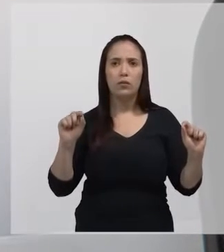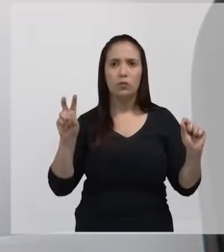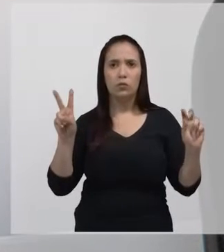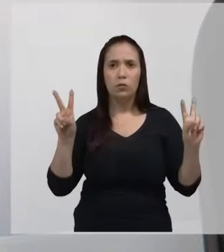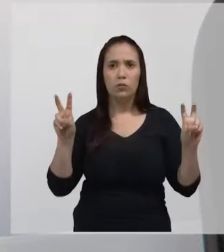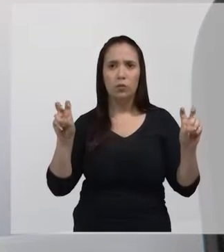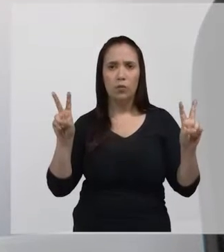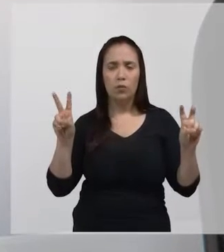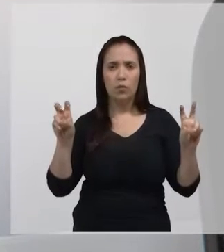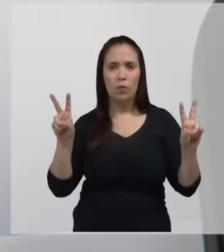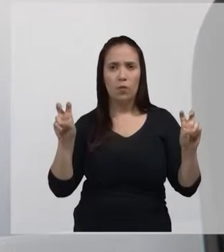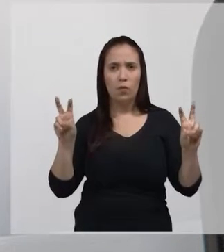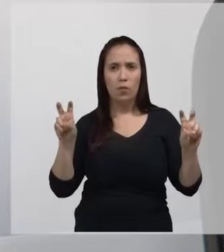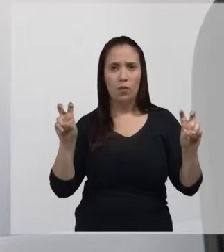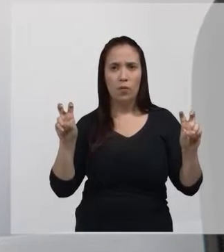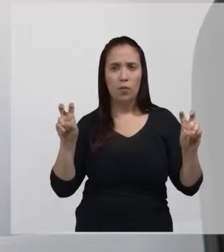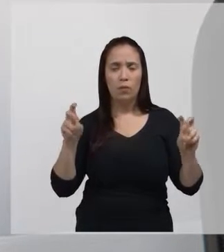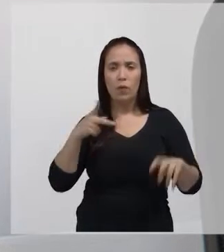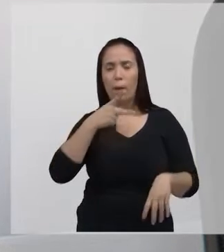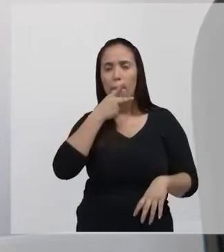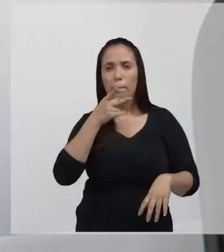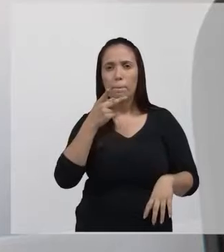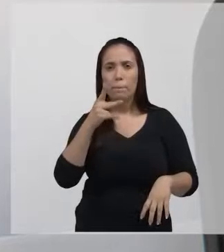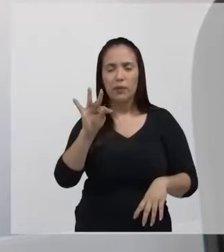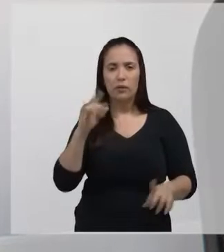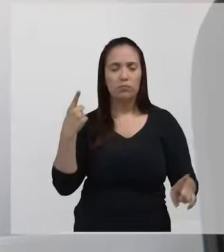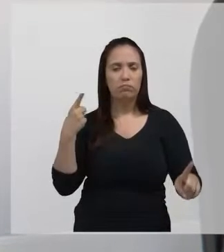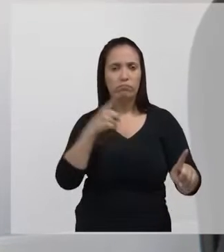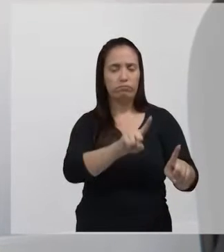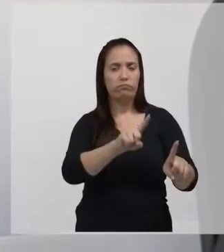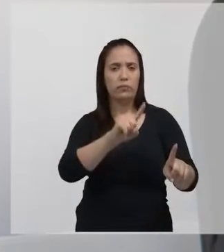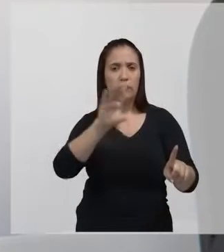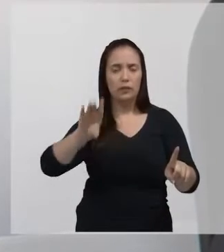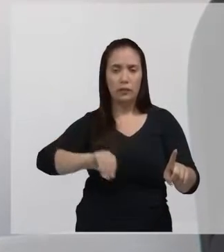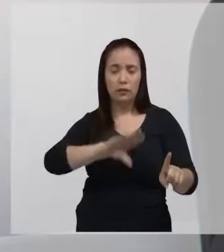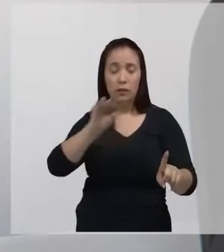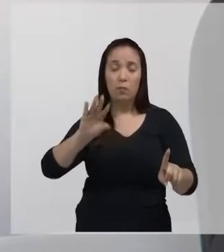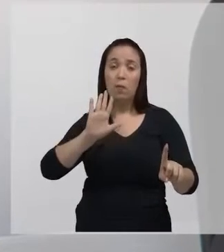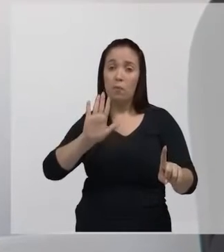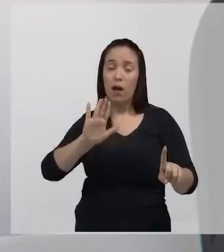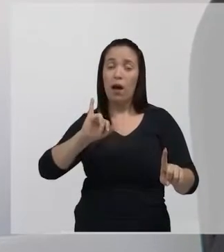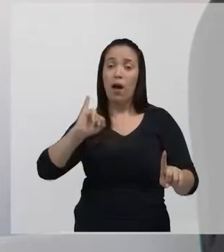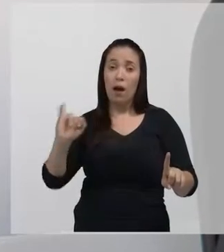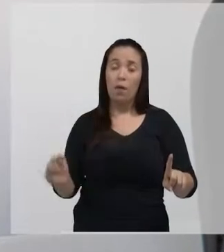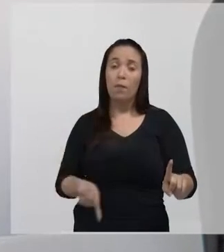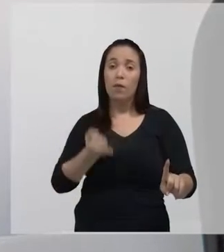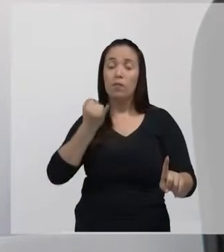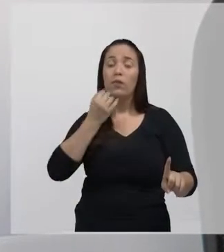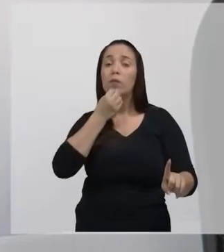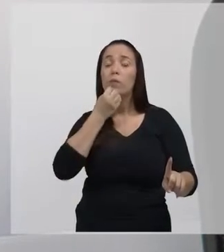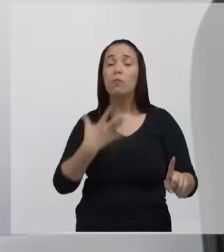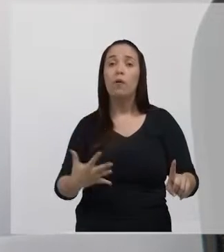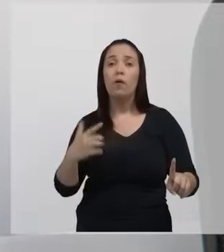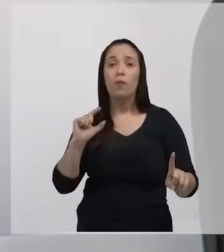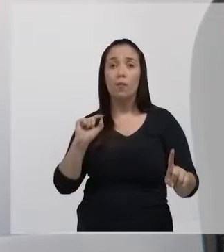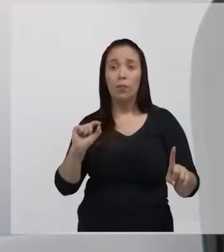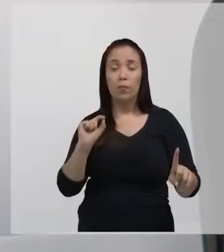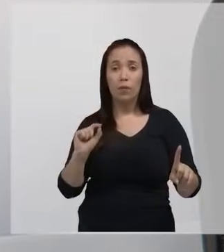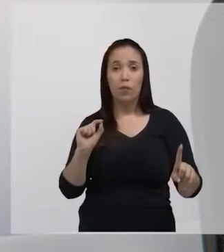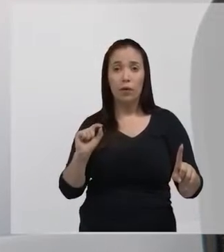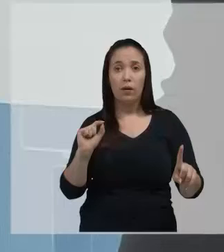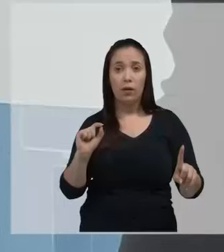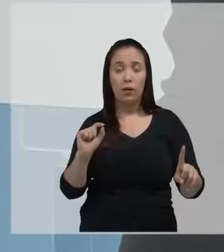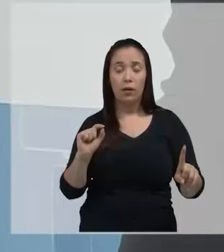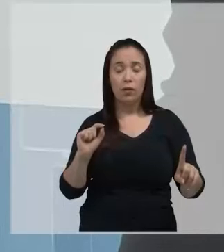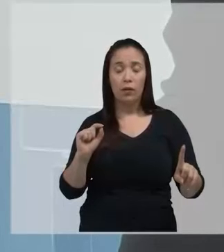ataque frontal da cúpula do Partido dos Trabalhadores, também foi beneficiado da onde ele menos esperava. Foi.